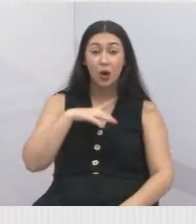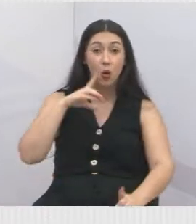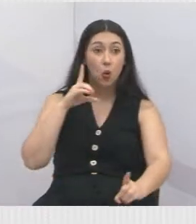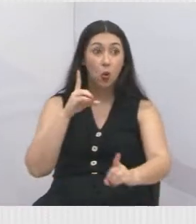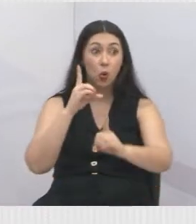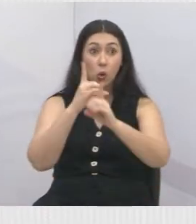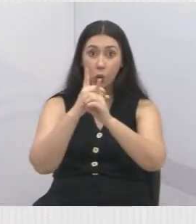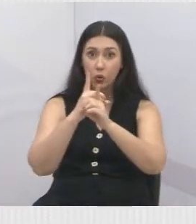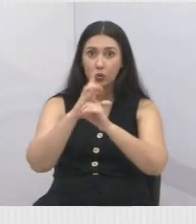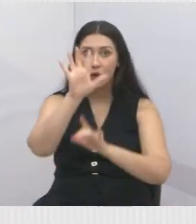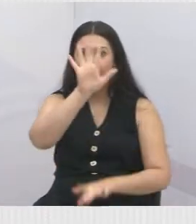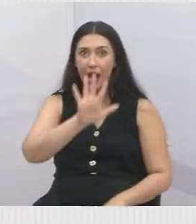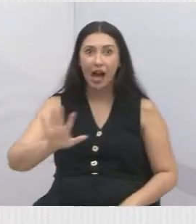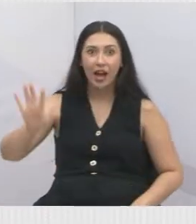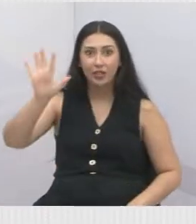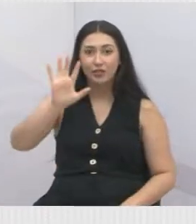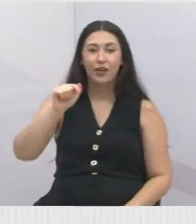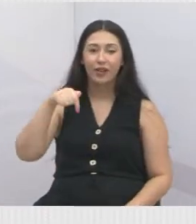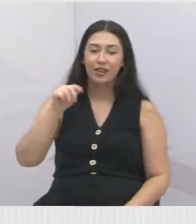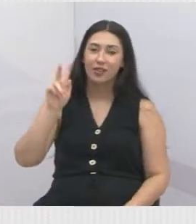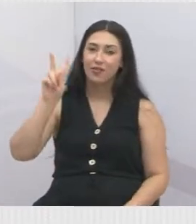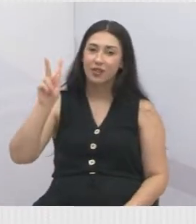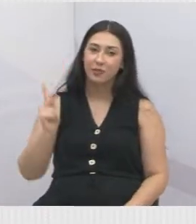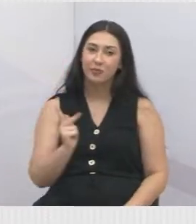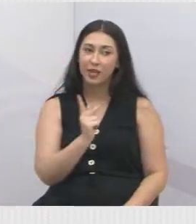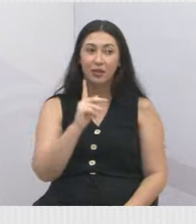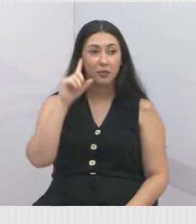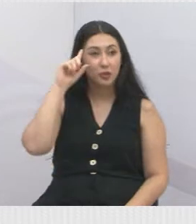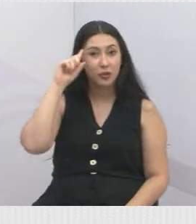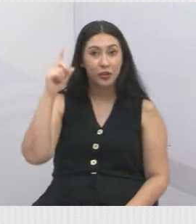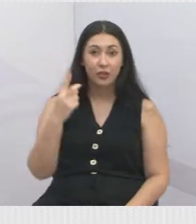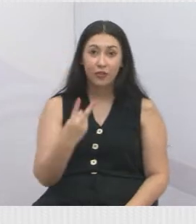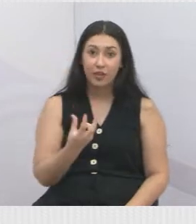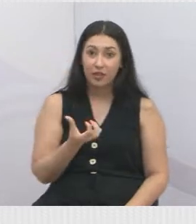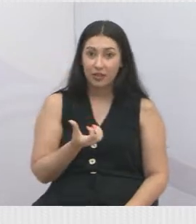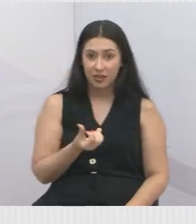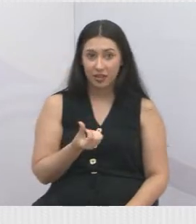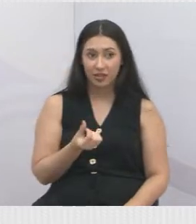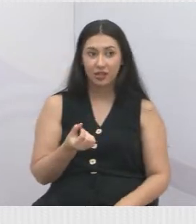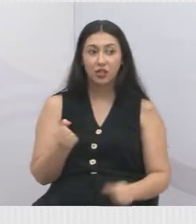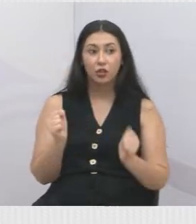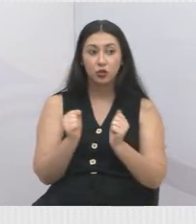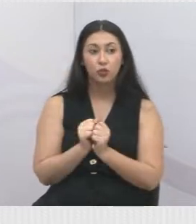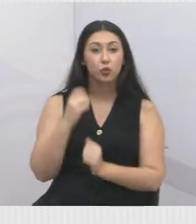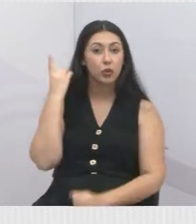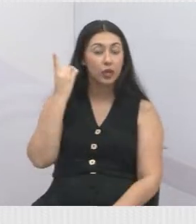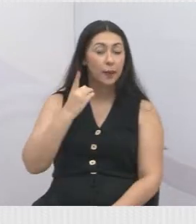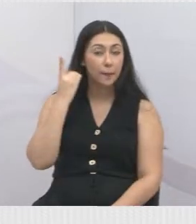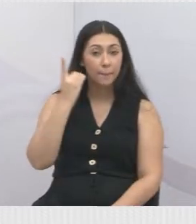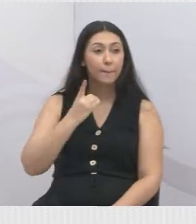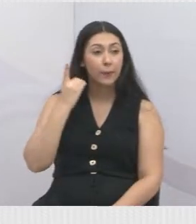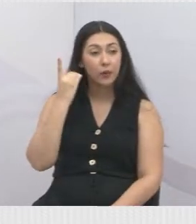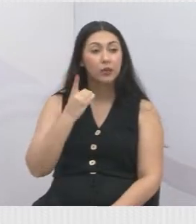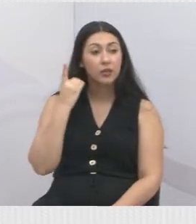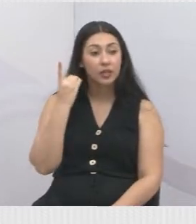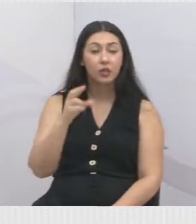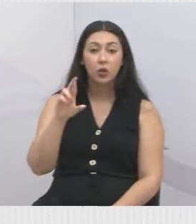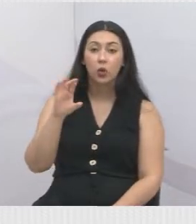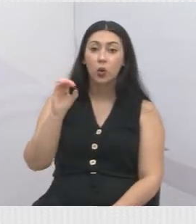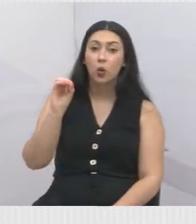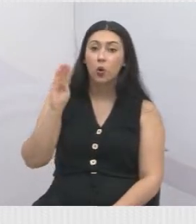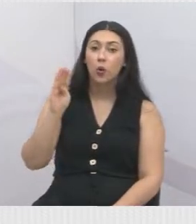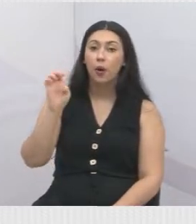encontro já feito aqui no Vale do Paraíba, no dia 26, com a presença do deputado federal